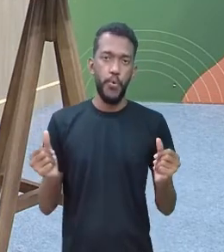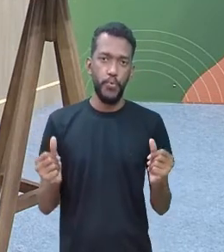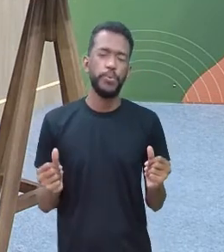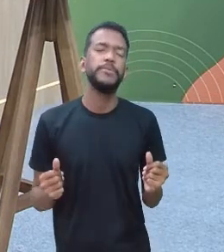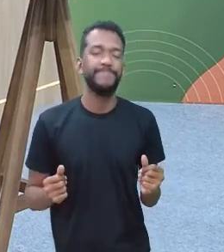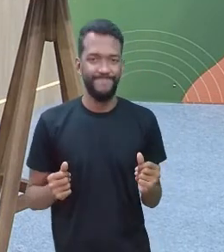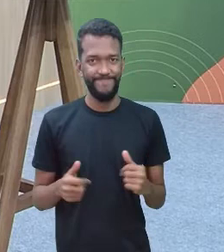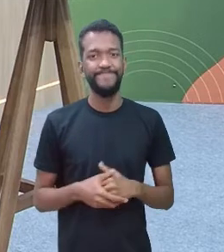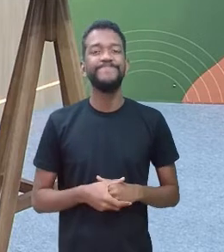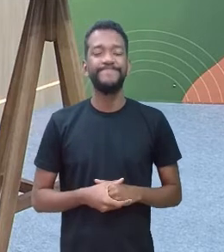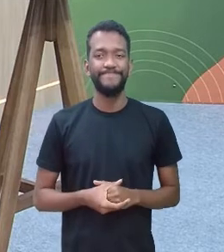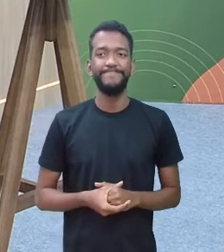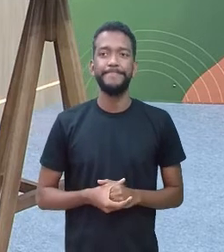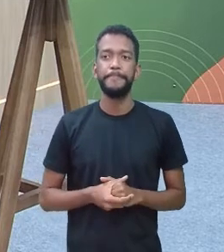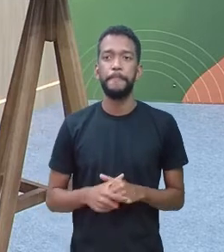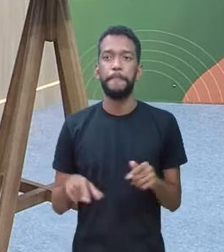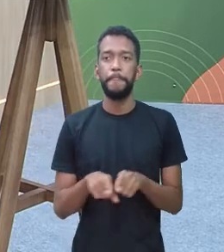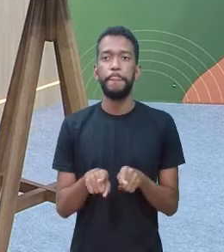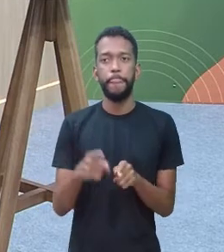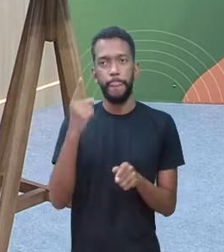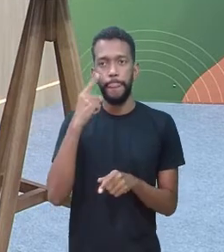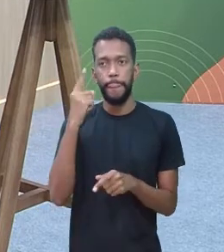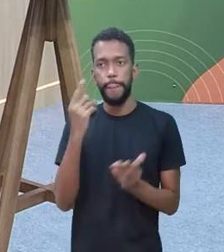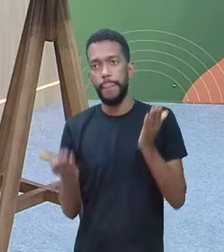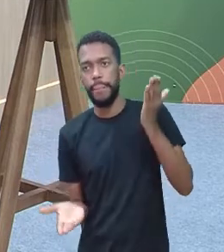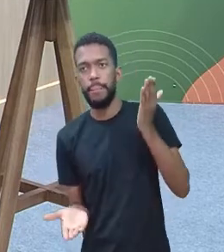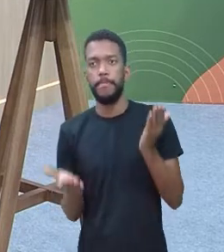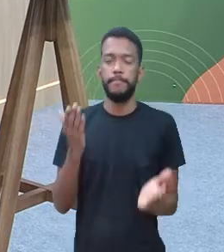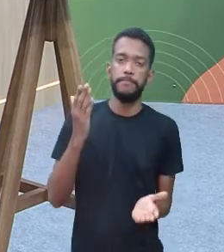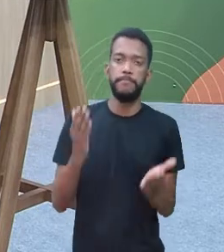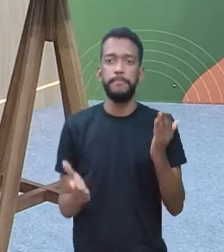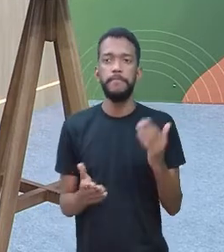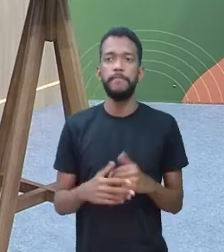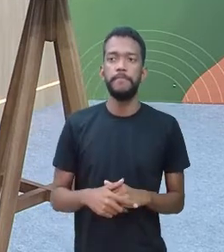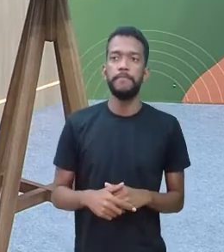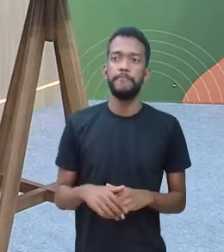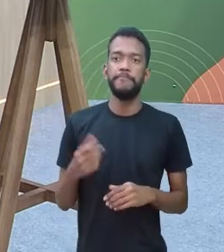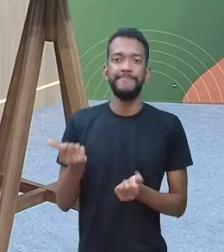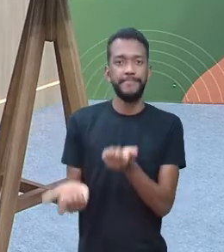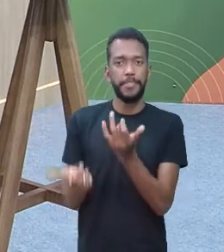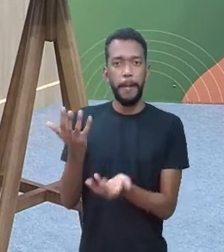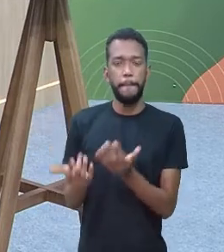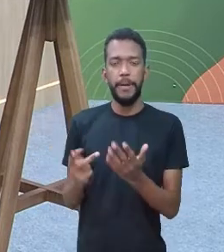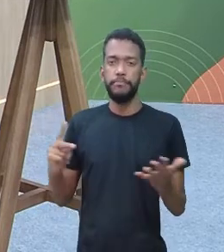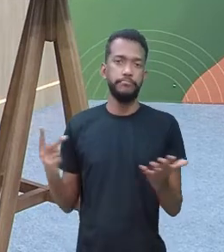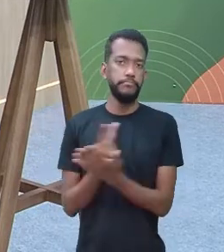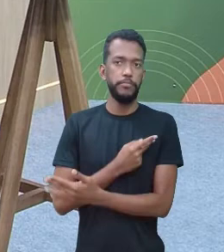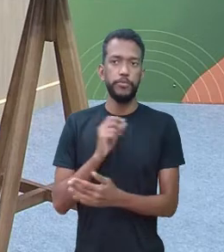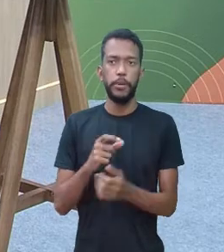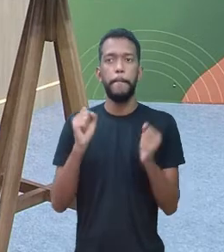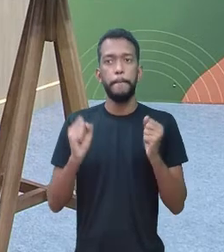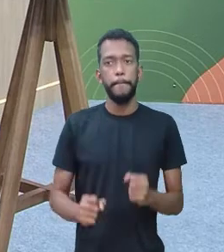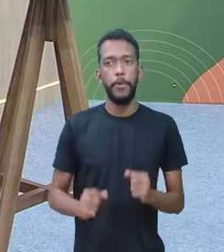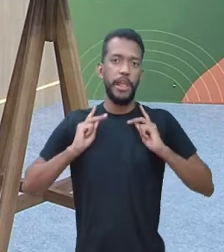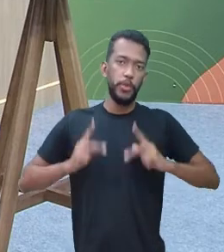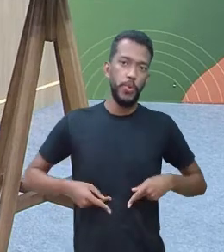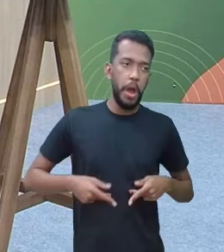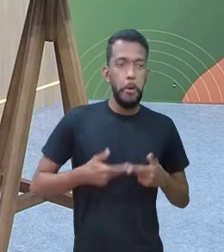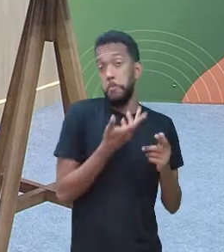indivíduos. Então, vamos ver a questão desse desequilíbrio. Como eu falei da queimada, o desequilíbrio ambiental ele pode ser natural ou